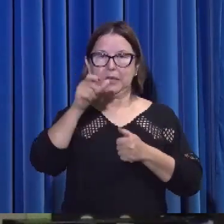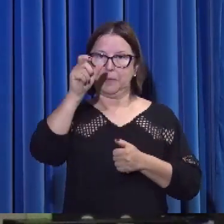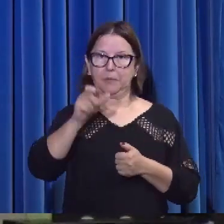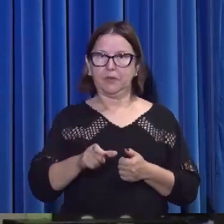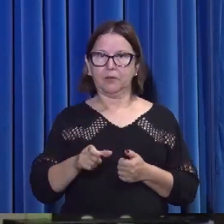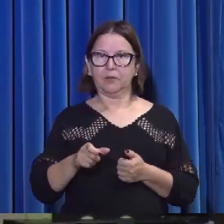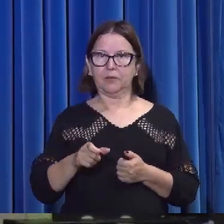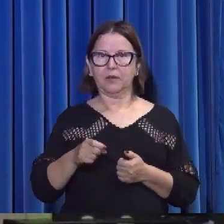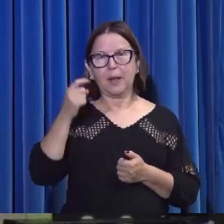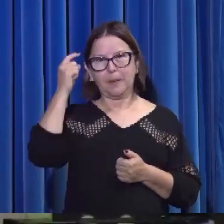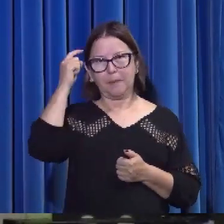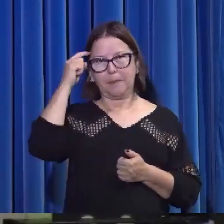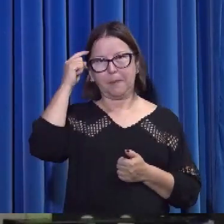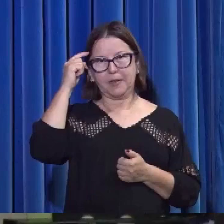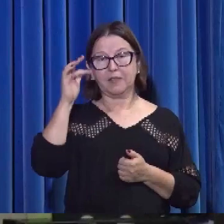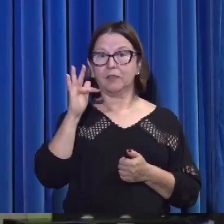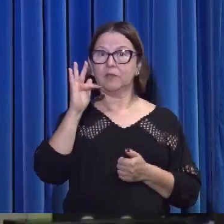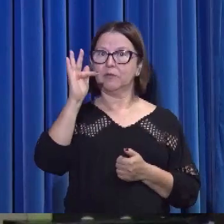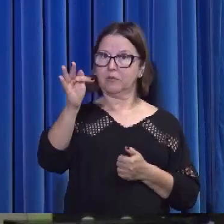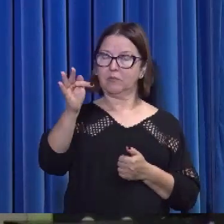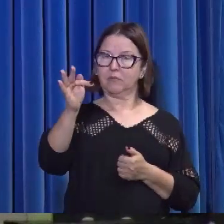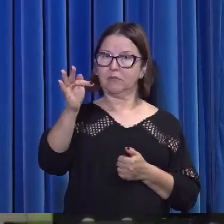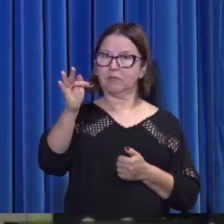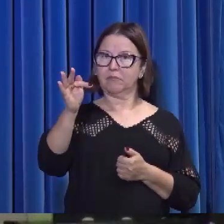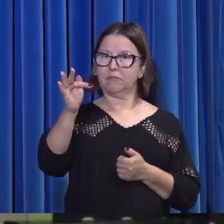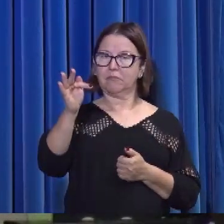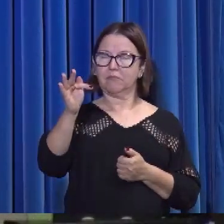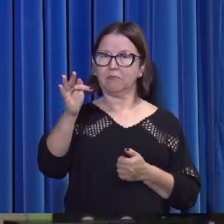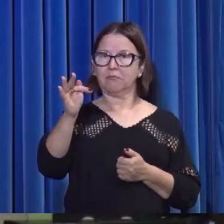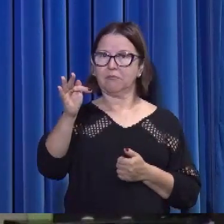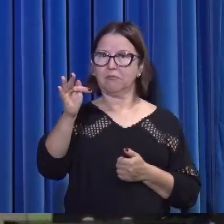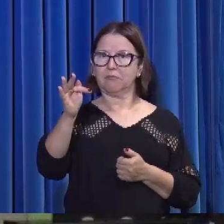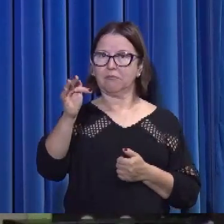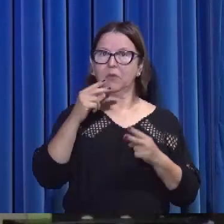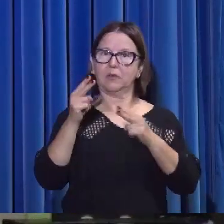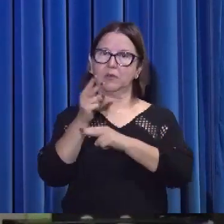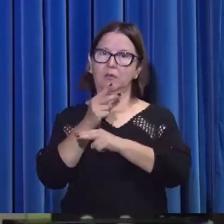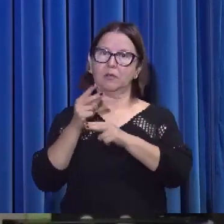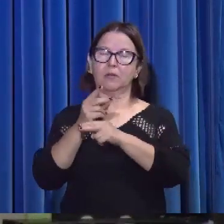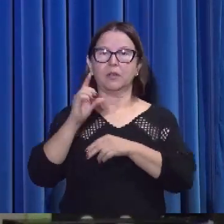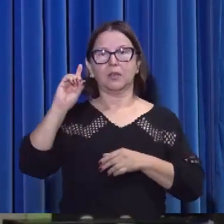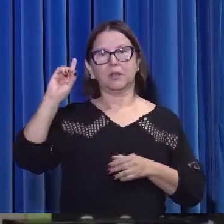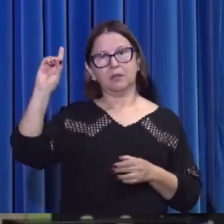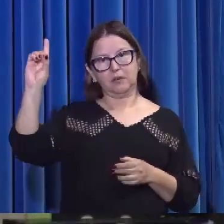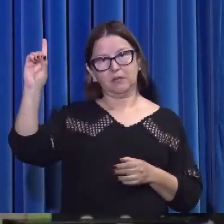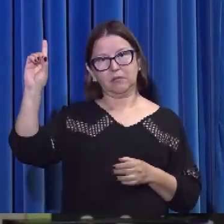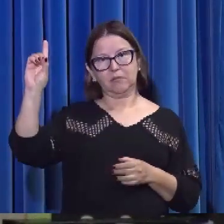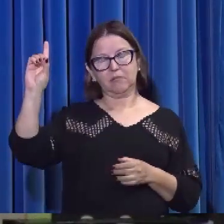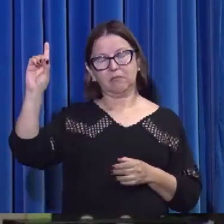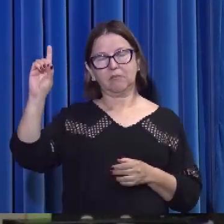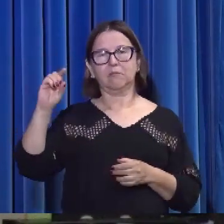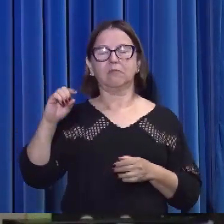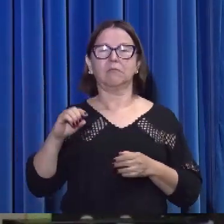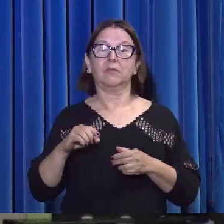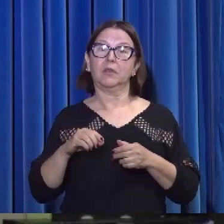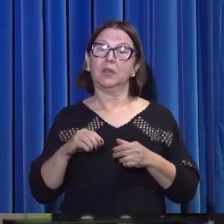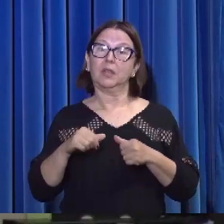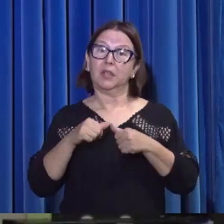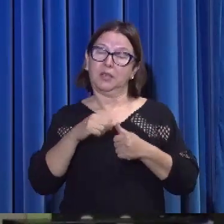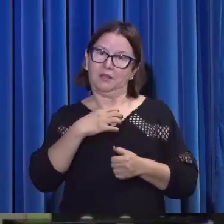sobre o porvir e voltar os seus olhos e pensamentos para Deus, para a eternidade, e, dessa